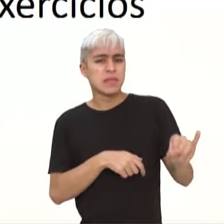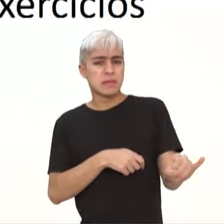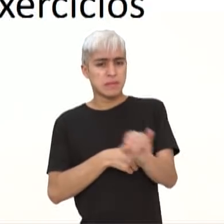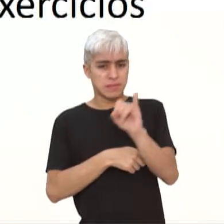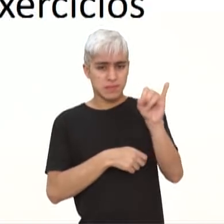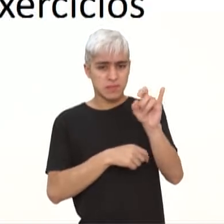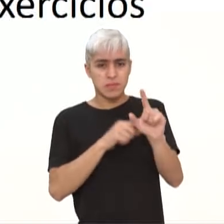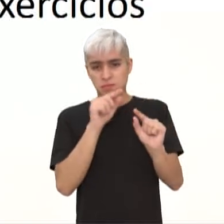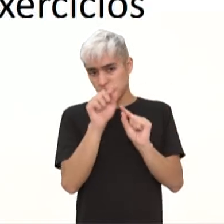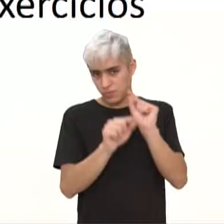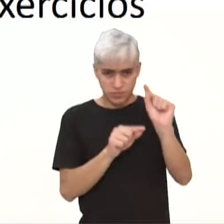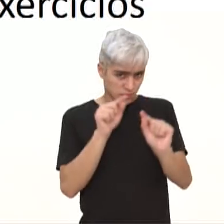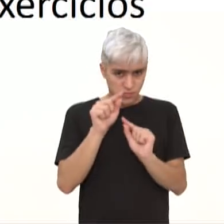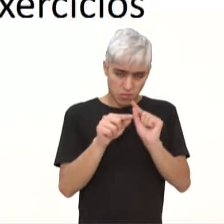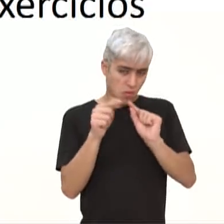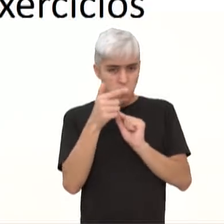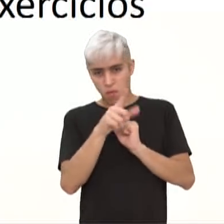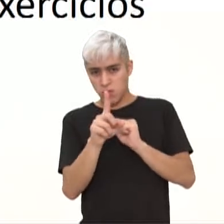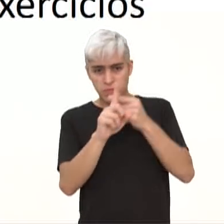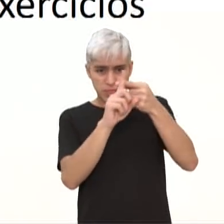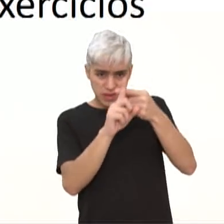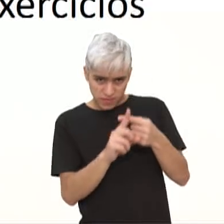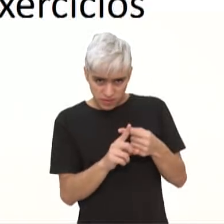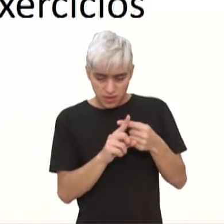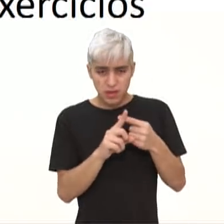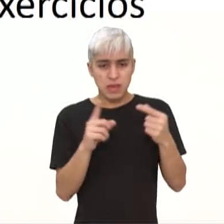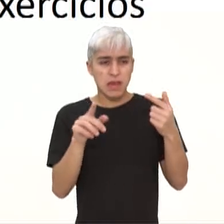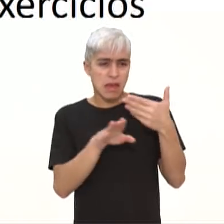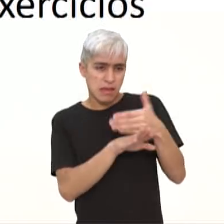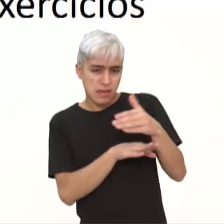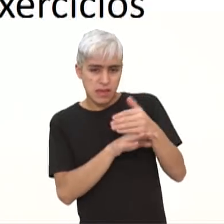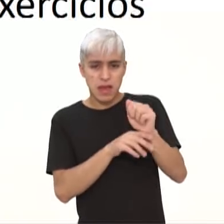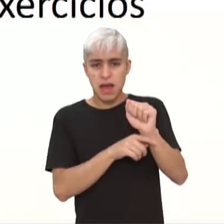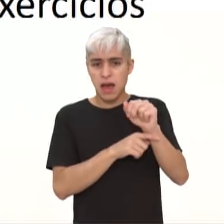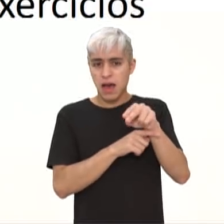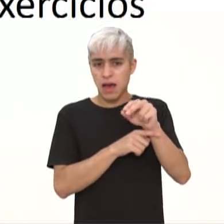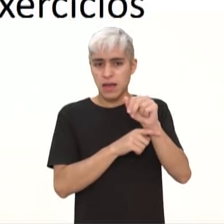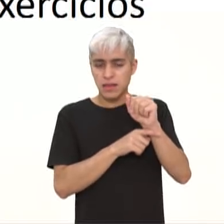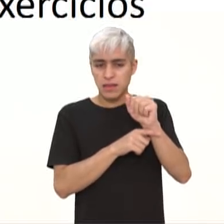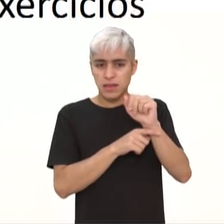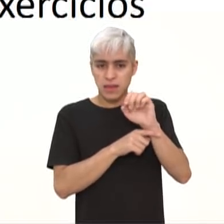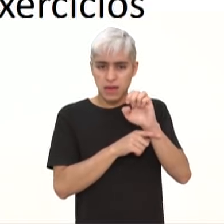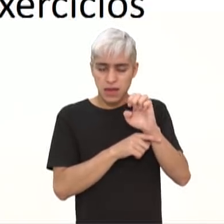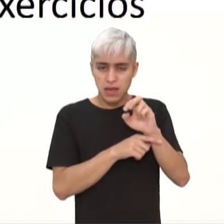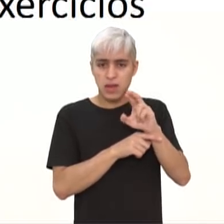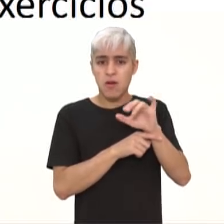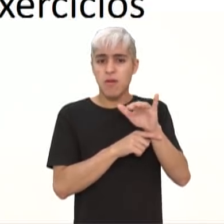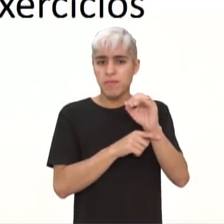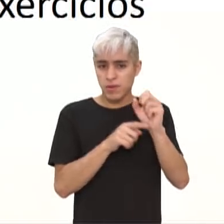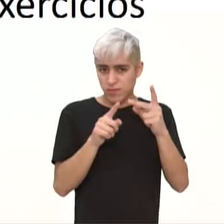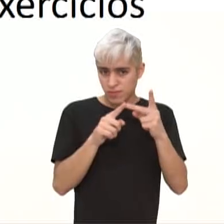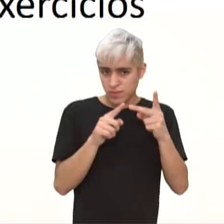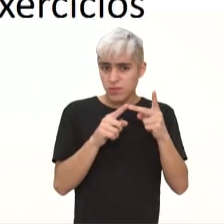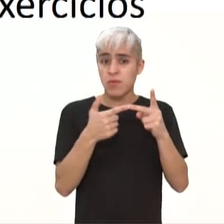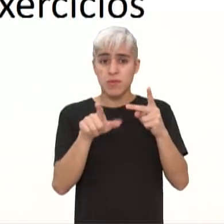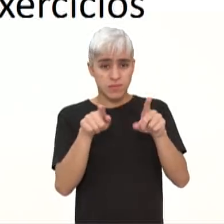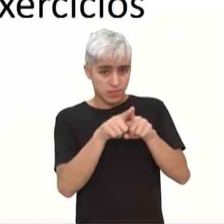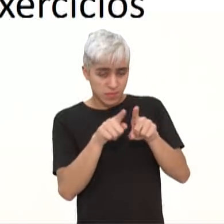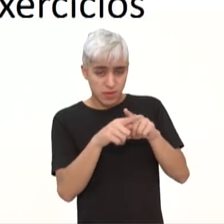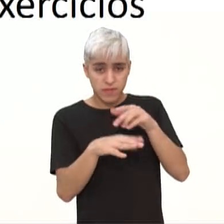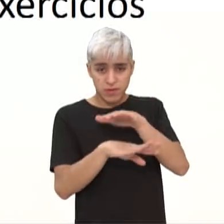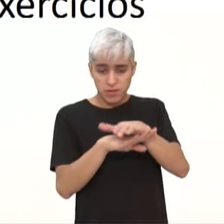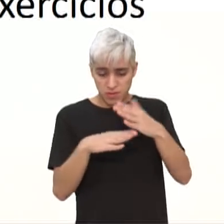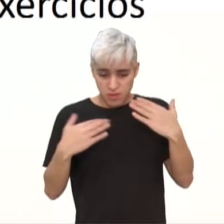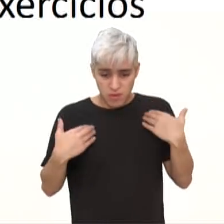ali outro benefício que os exercícios anaeróbicos eles vão trazer para você, e aeróbicos também, é que eles vão aumentar a capacidade do corpo